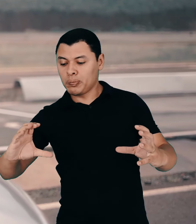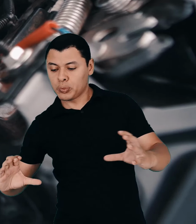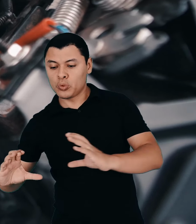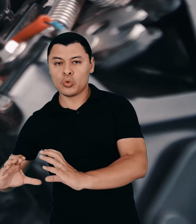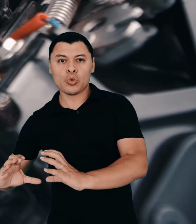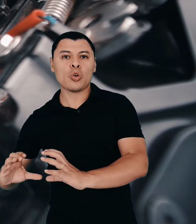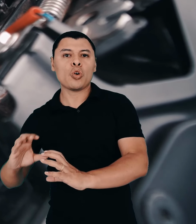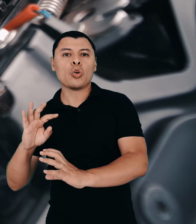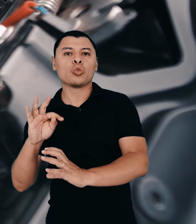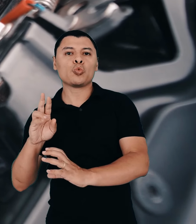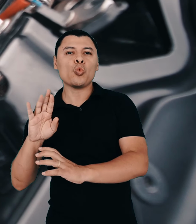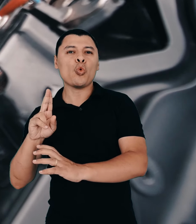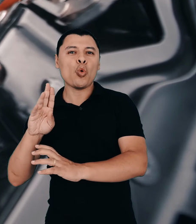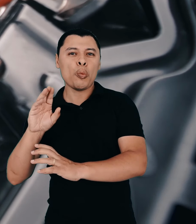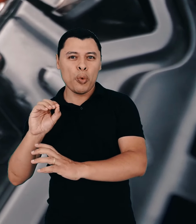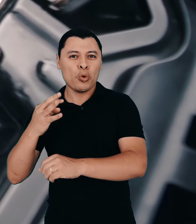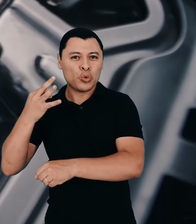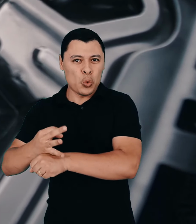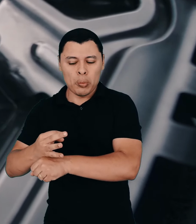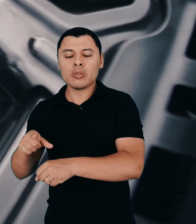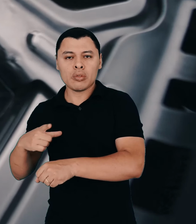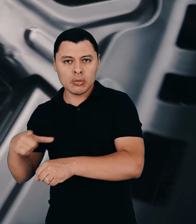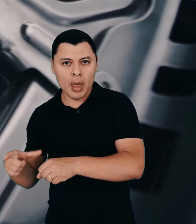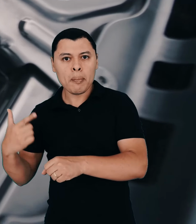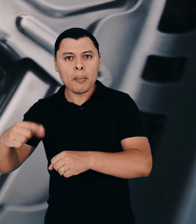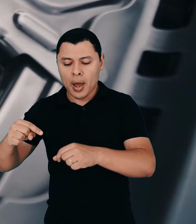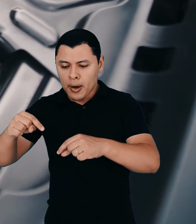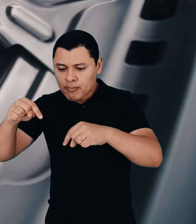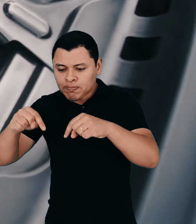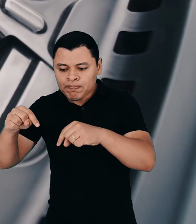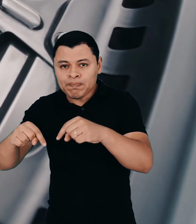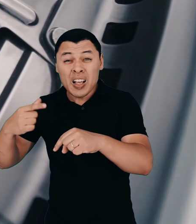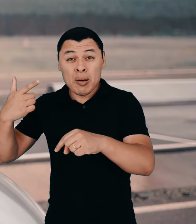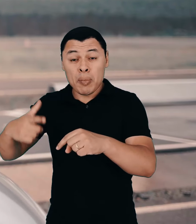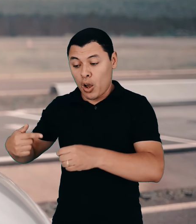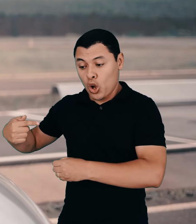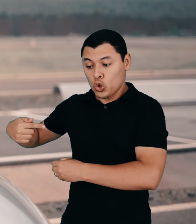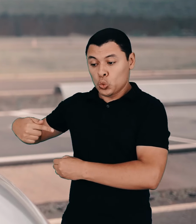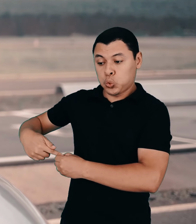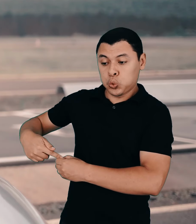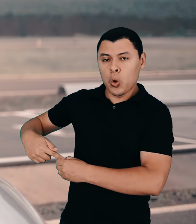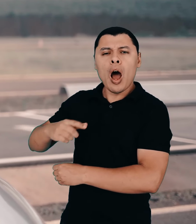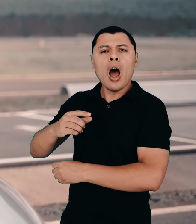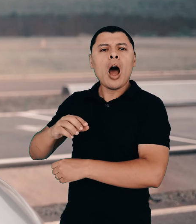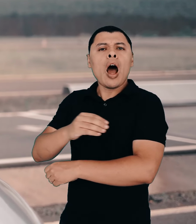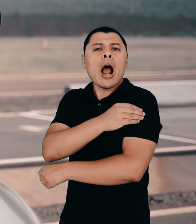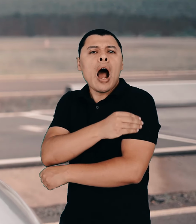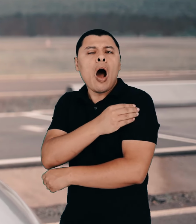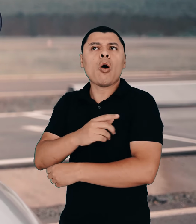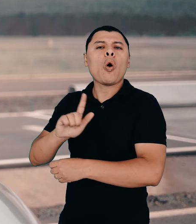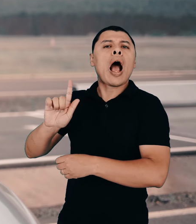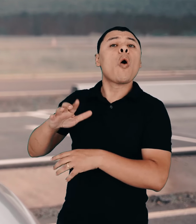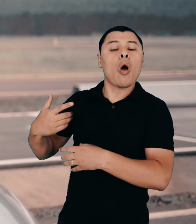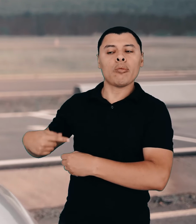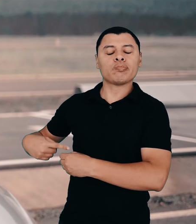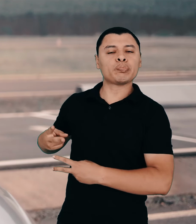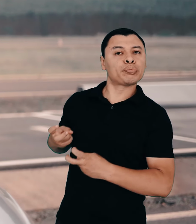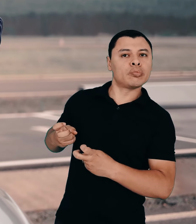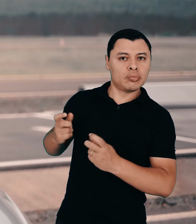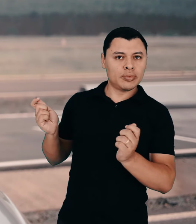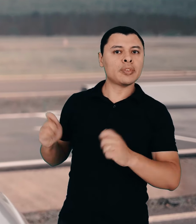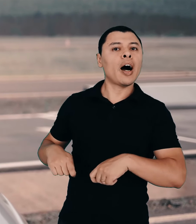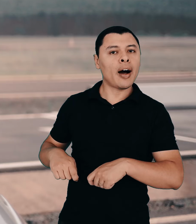inércia, trocador de calor, injeção direta, detector de combustível na linha, e é um motor modular, então entre o 3 e o 4 cilindros,